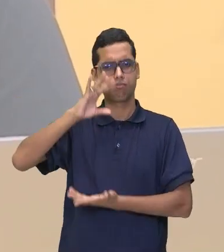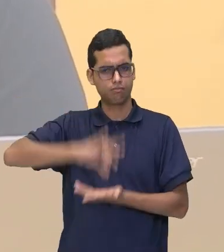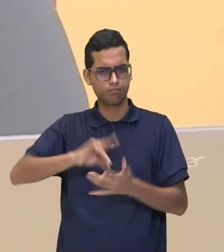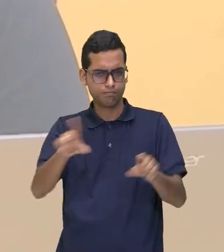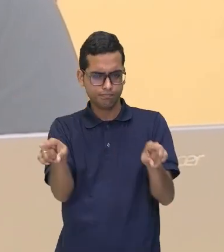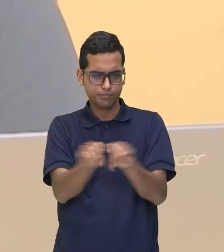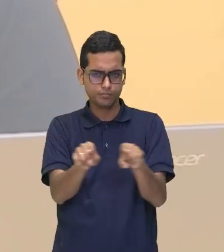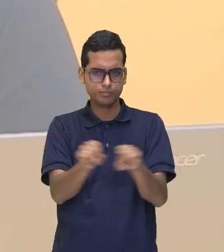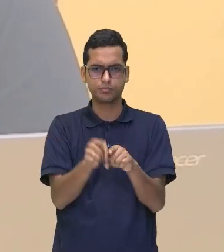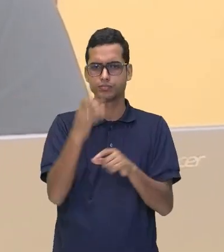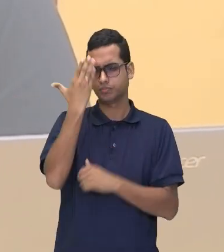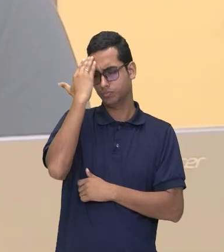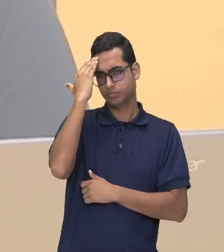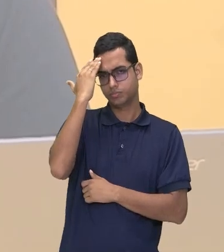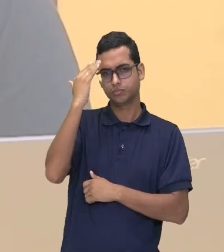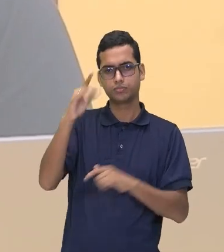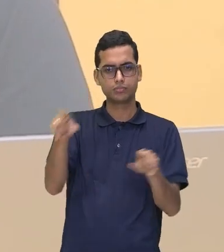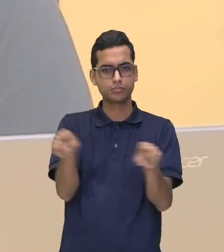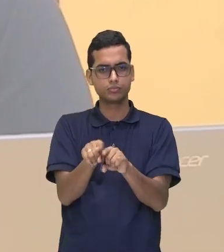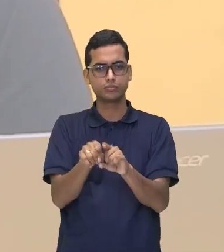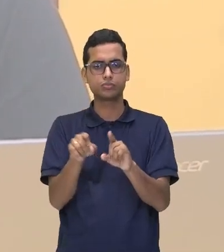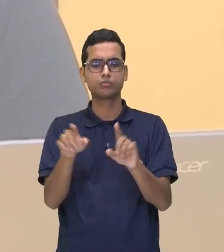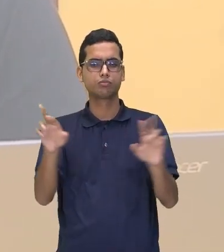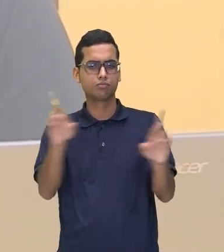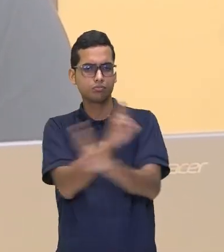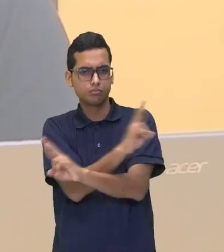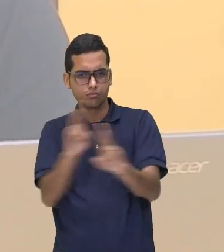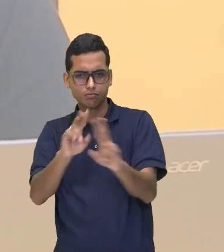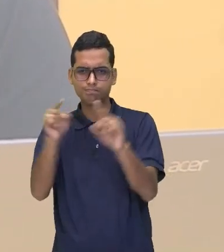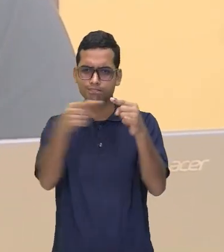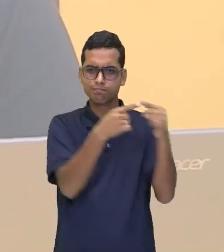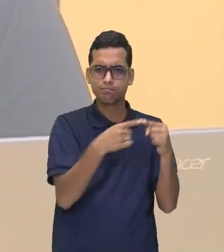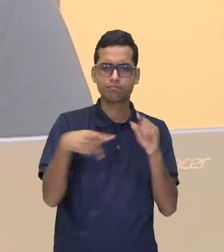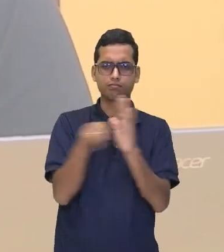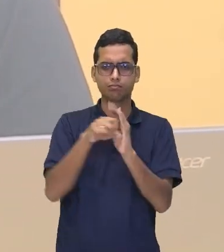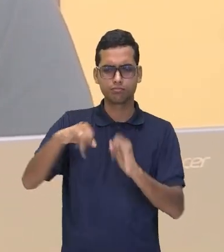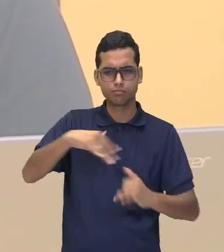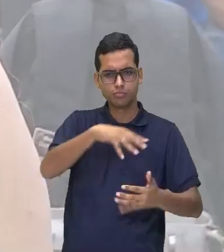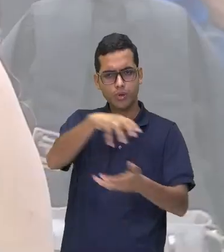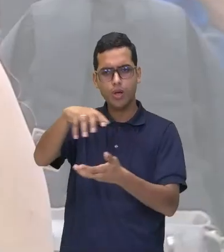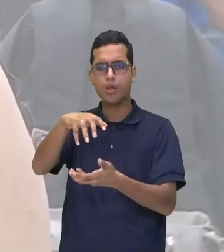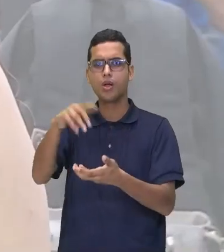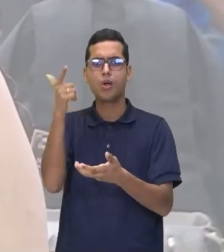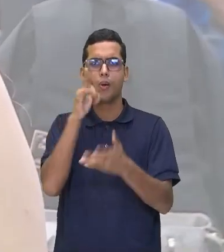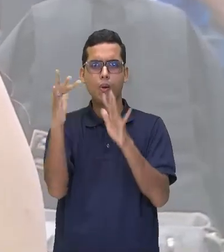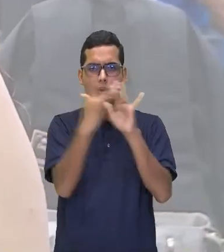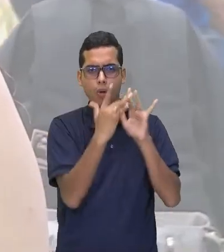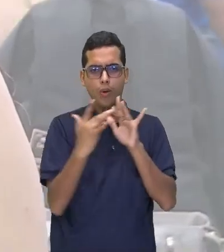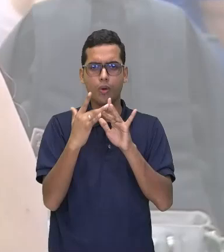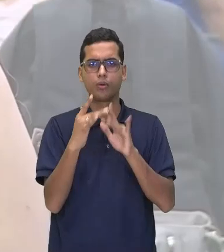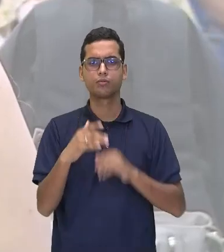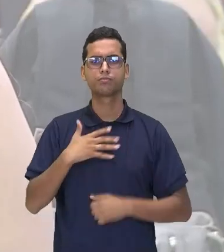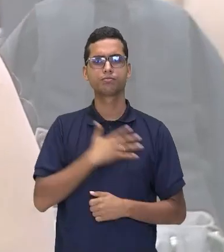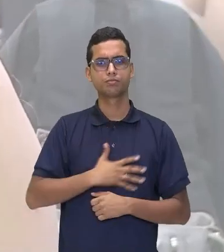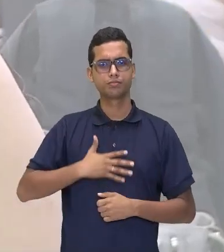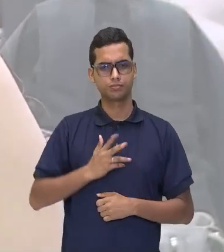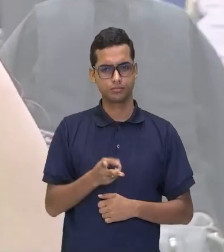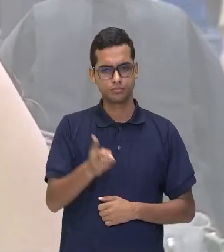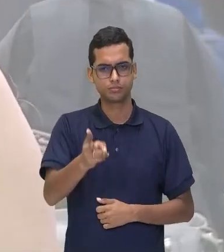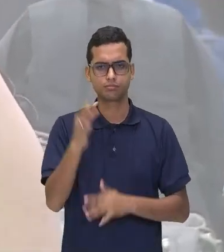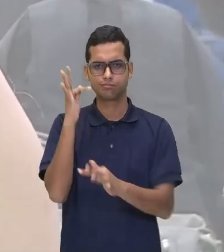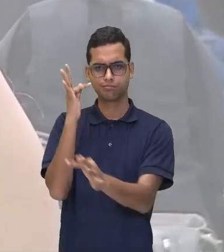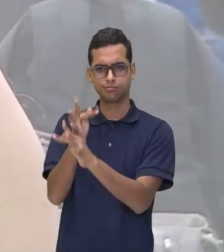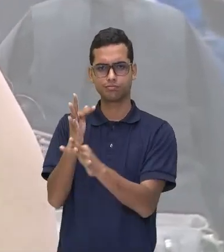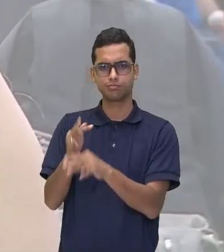fenômenos e ao mesmo tempo se relacionar com o mundo, né? Então eu acredito que é isso. Eu sempre gostei da física, né?